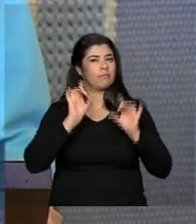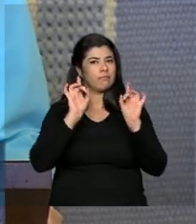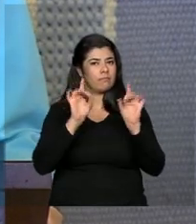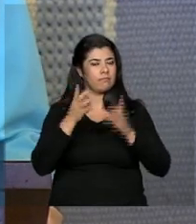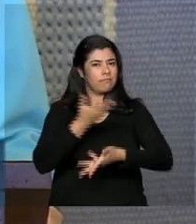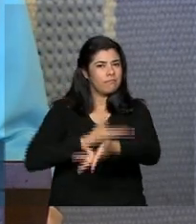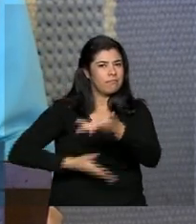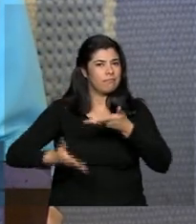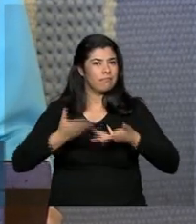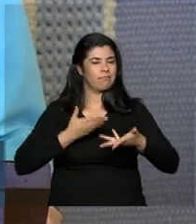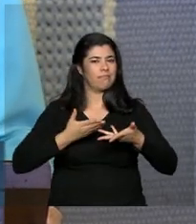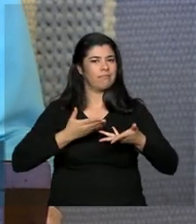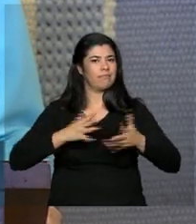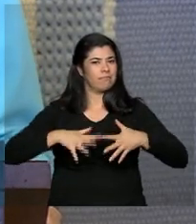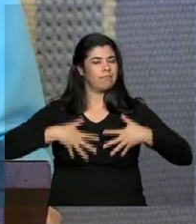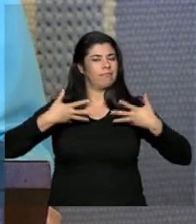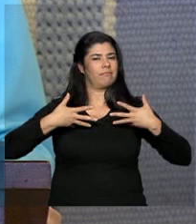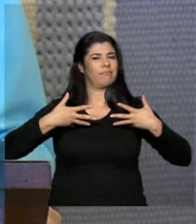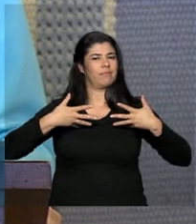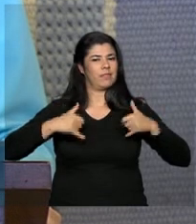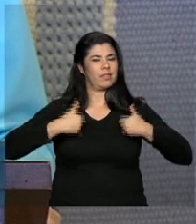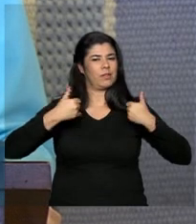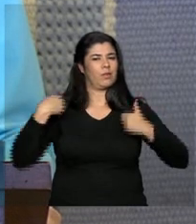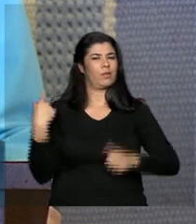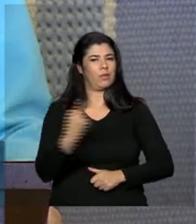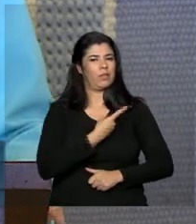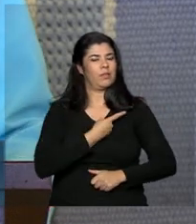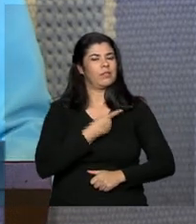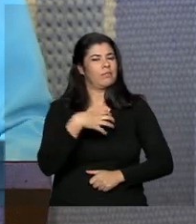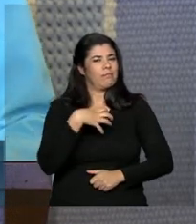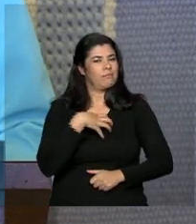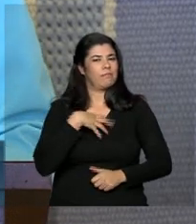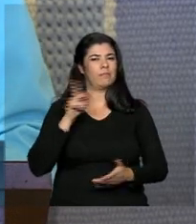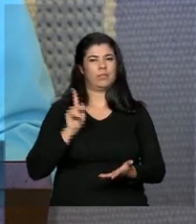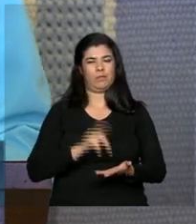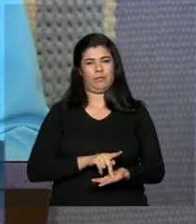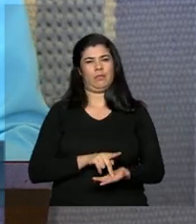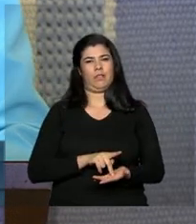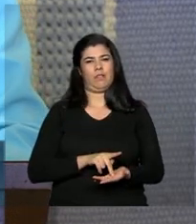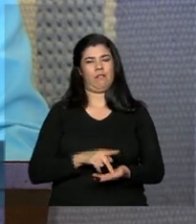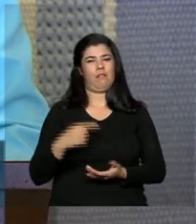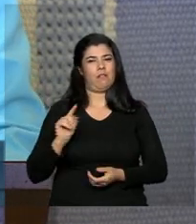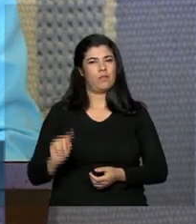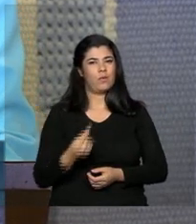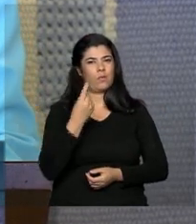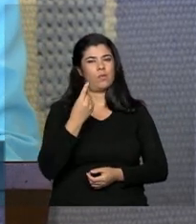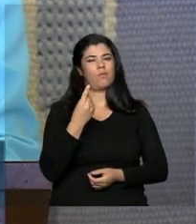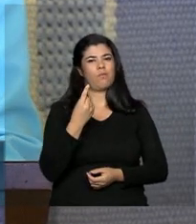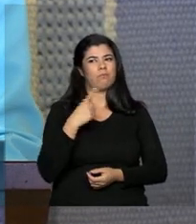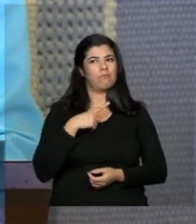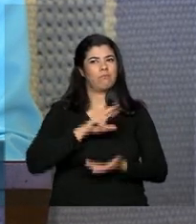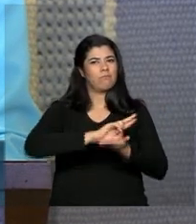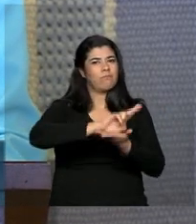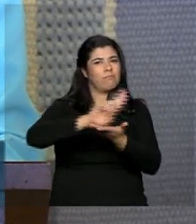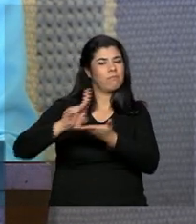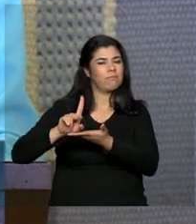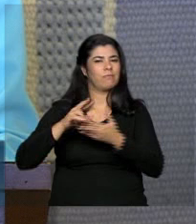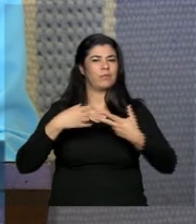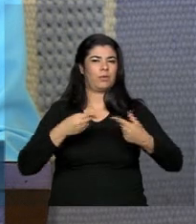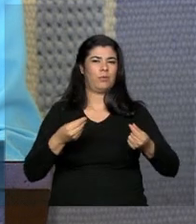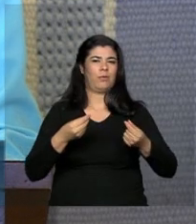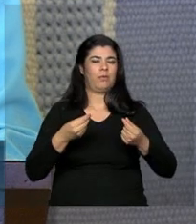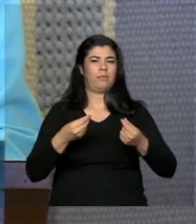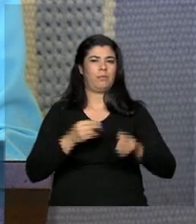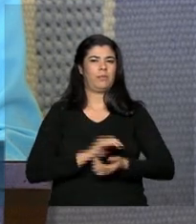de congraçamento, no qual nós todos somos, entre outras